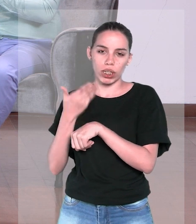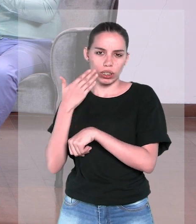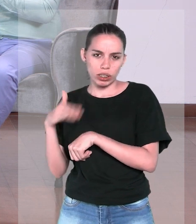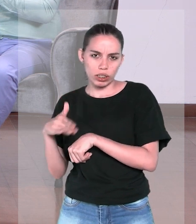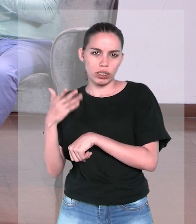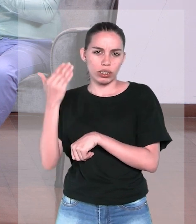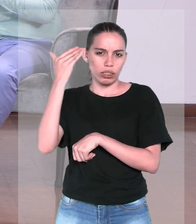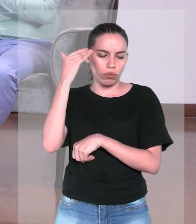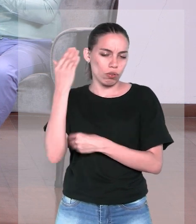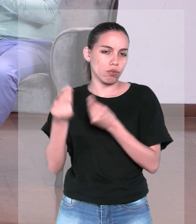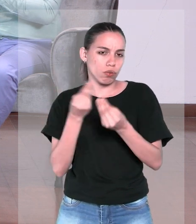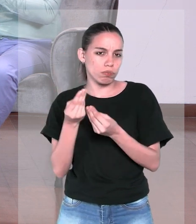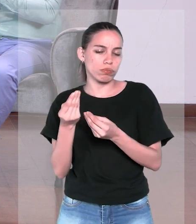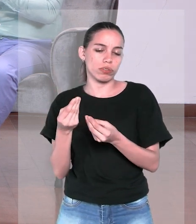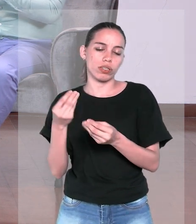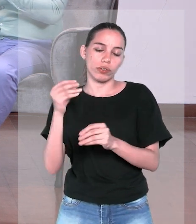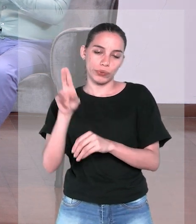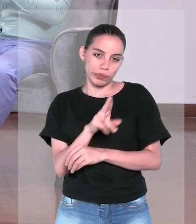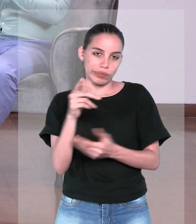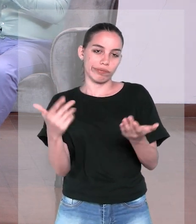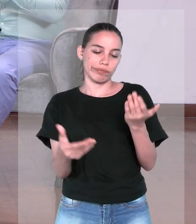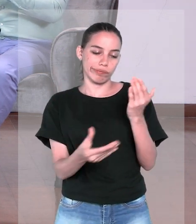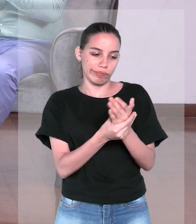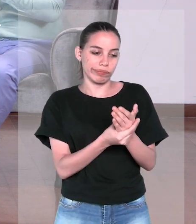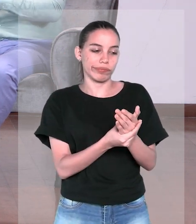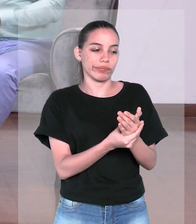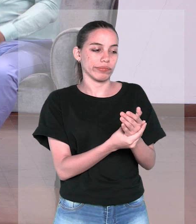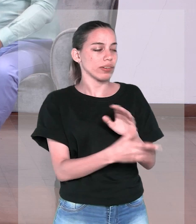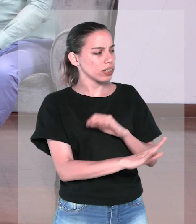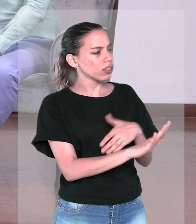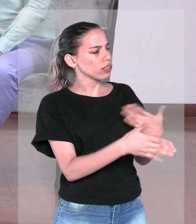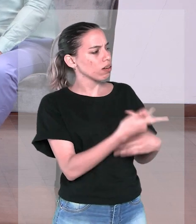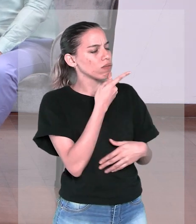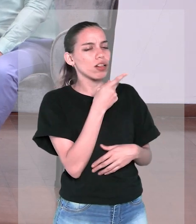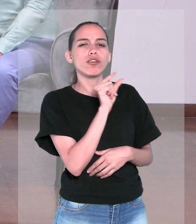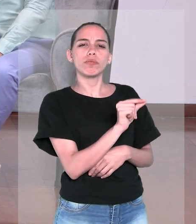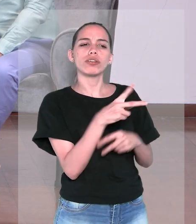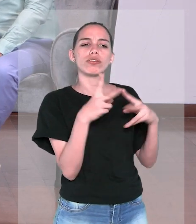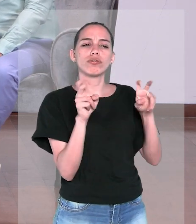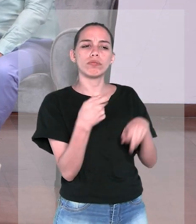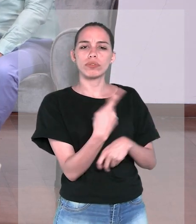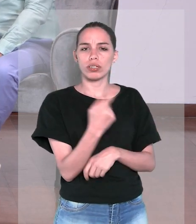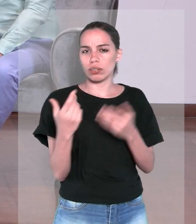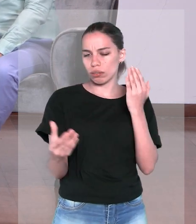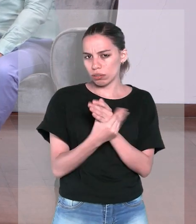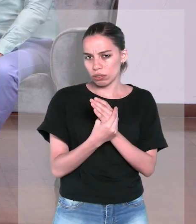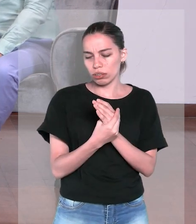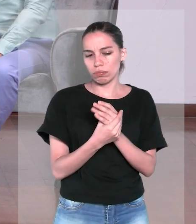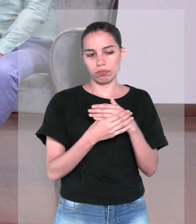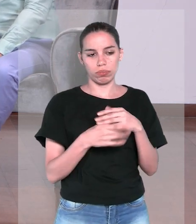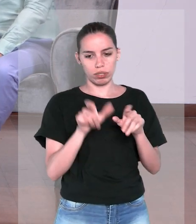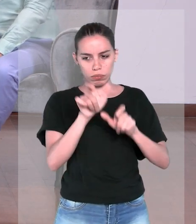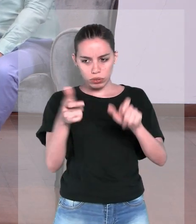sua formação para localizar os nossos ouvintes. Então, agora você está na Universidade